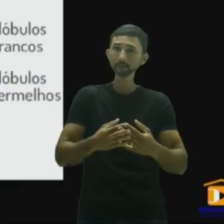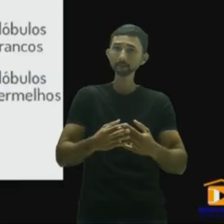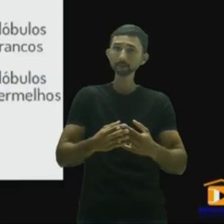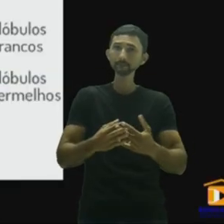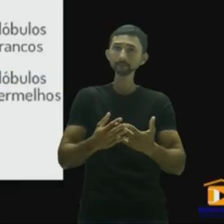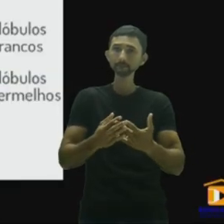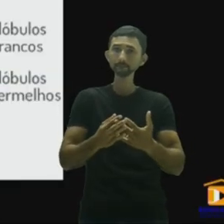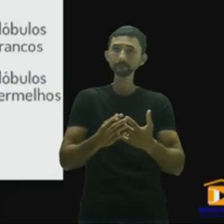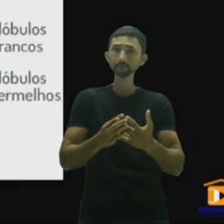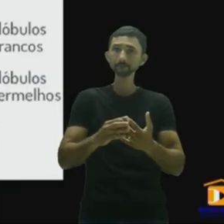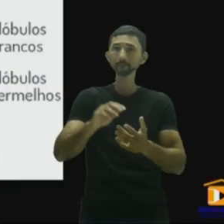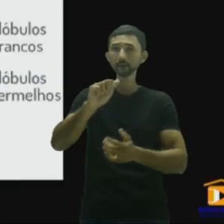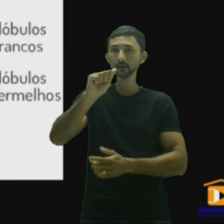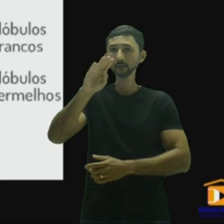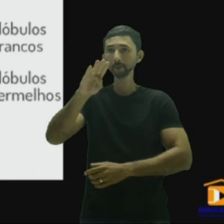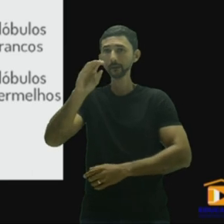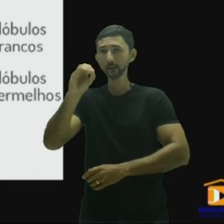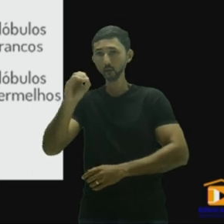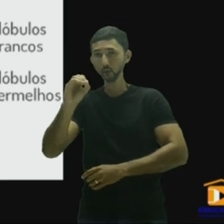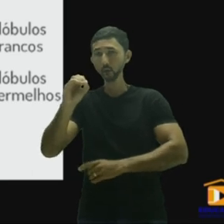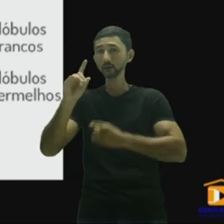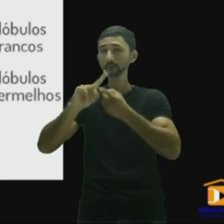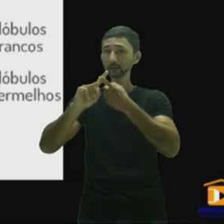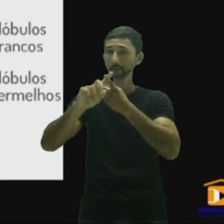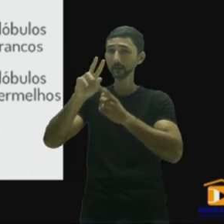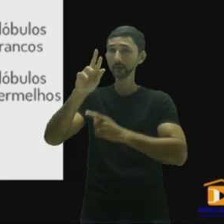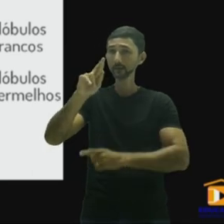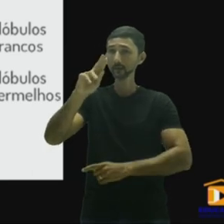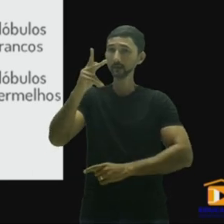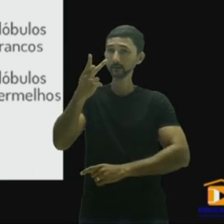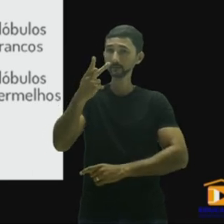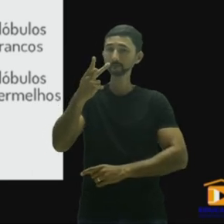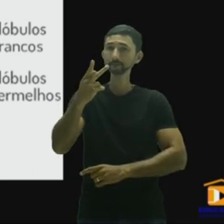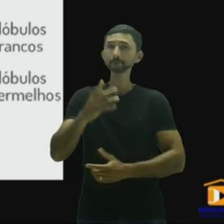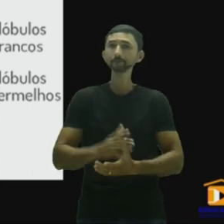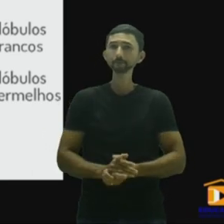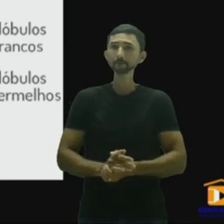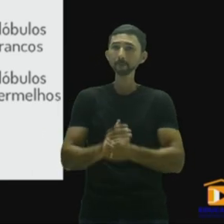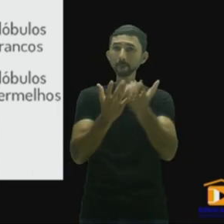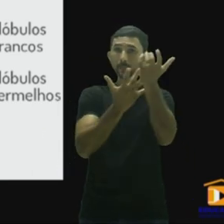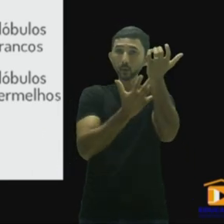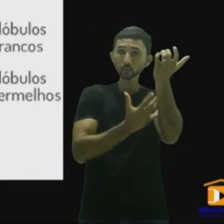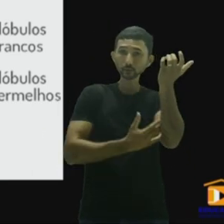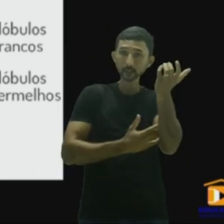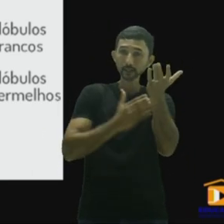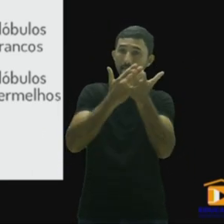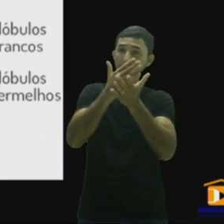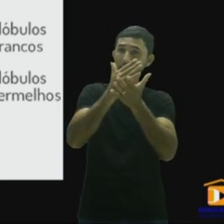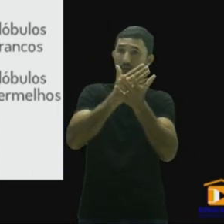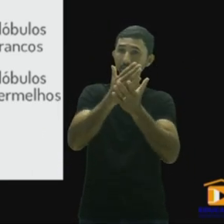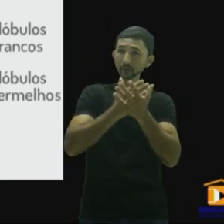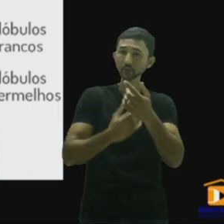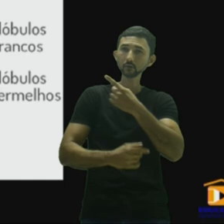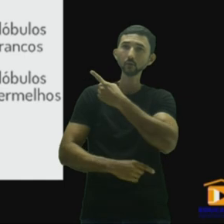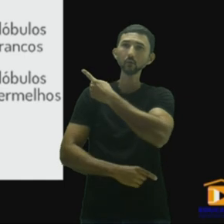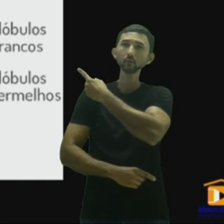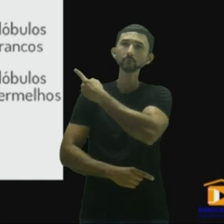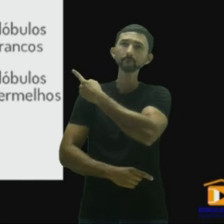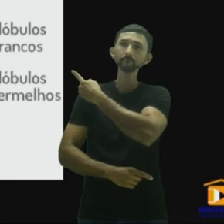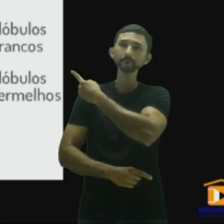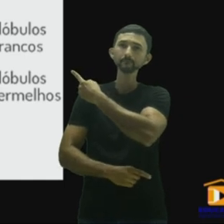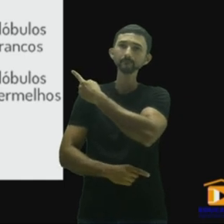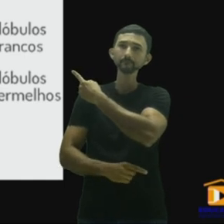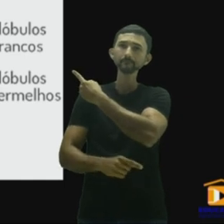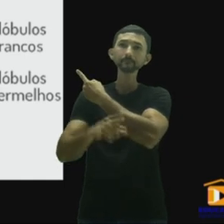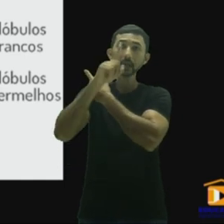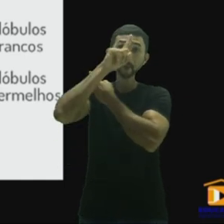sistema BO e o fator RH. Pessoal, o sangue Ele é dividido aqui em plasma, que é essa parte aqui,